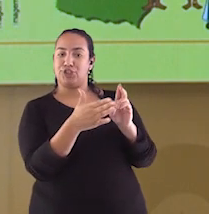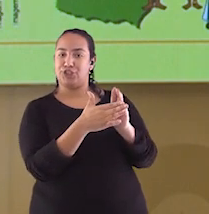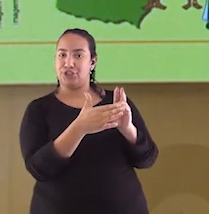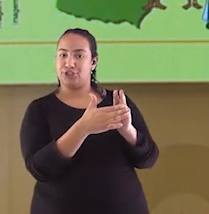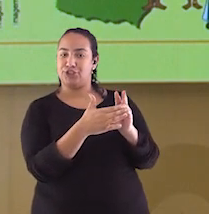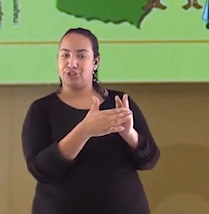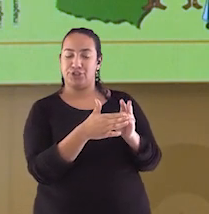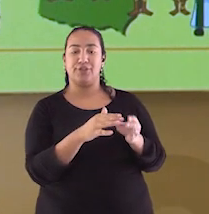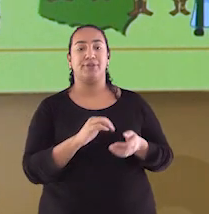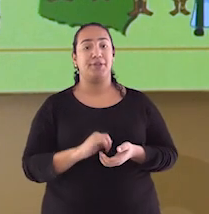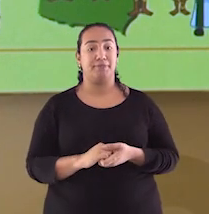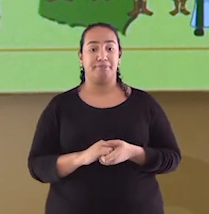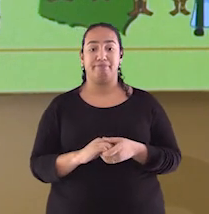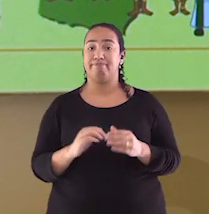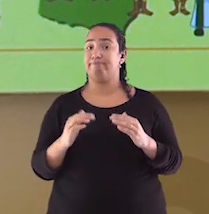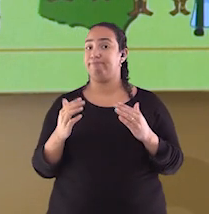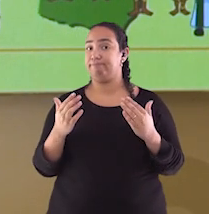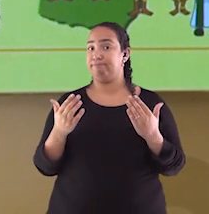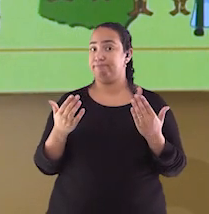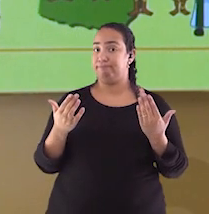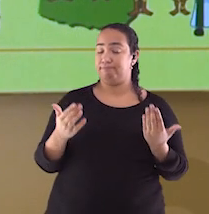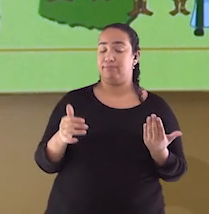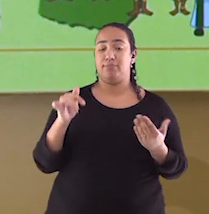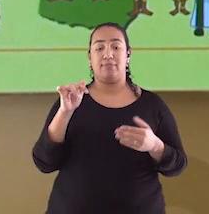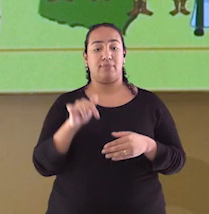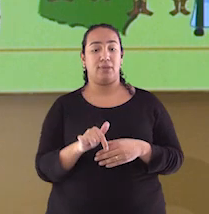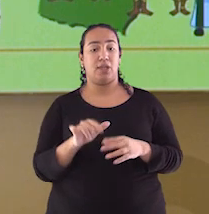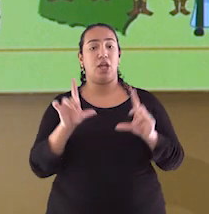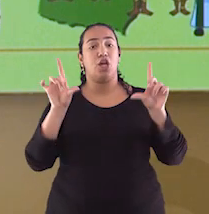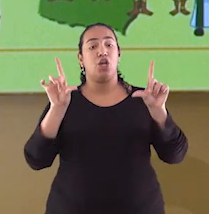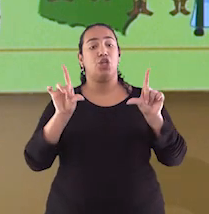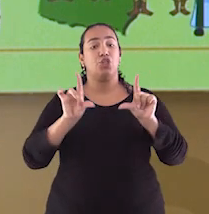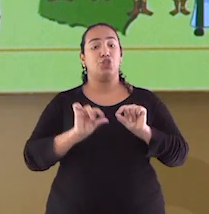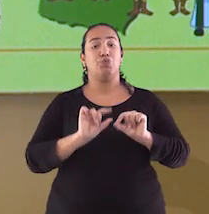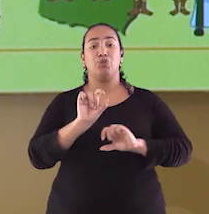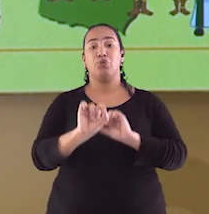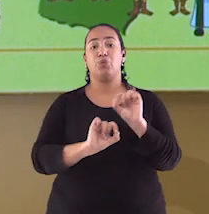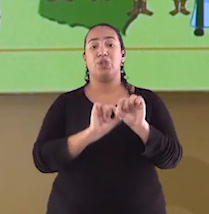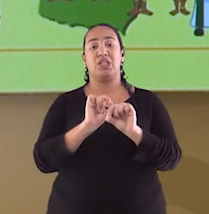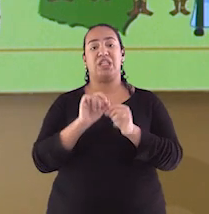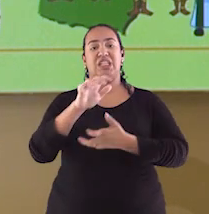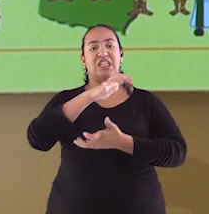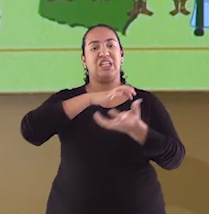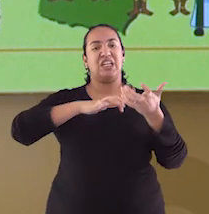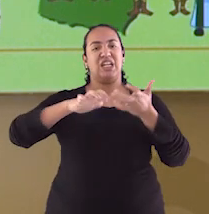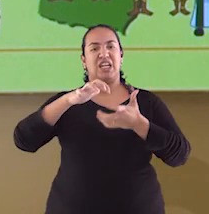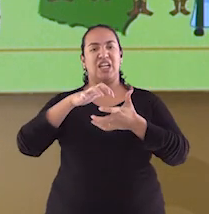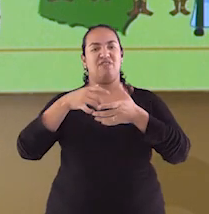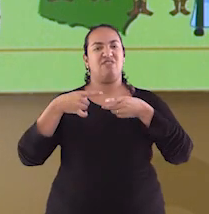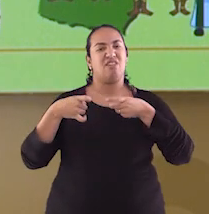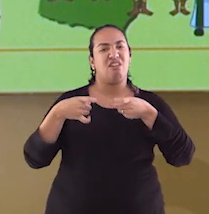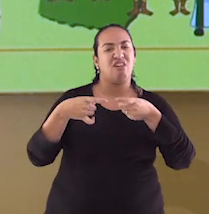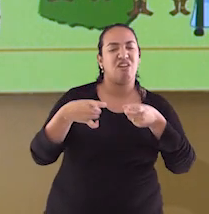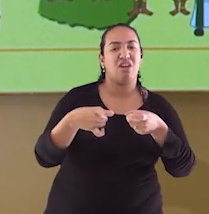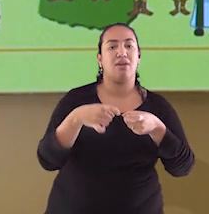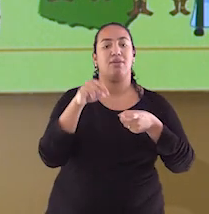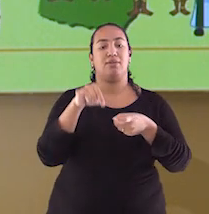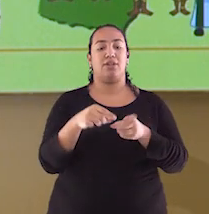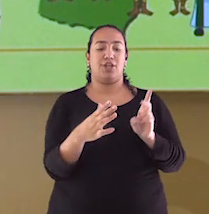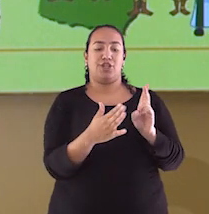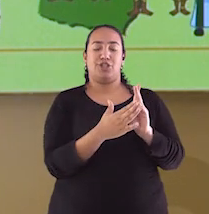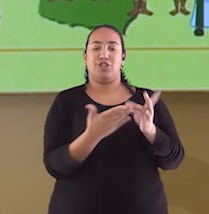pelo território. Assim, diminuiria as chances de revoltas, tendo os indígenas